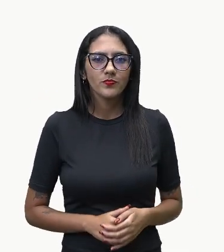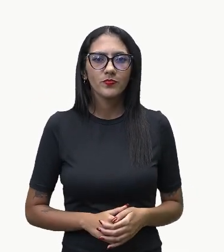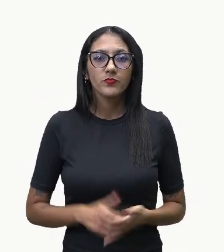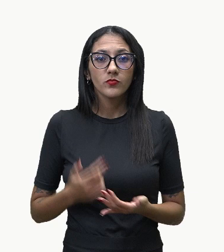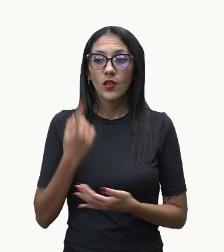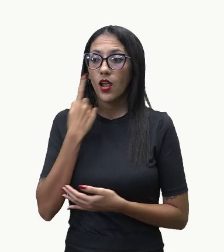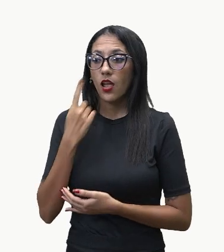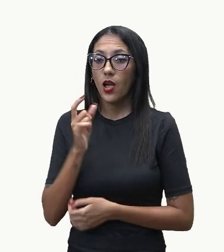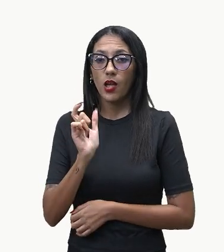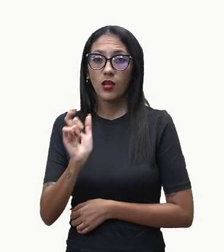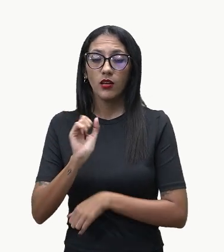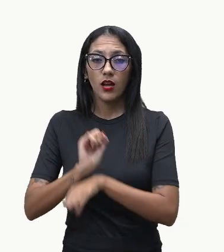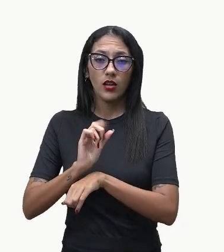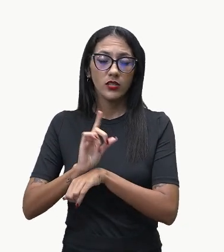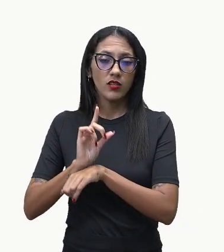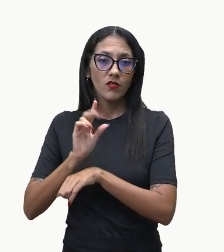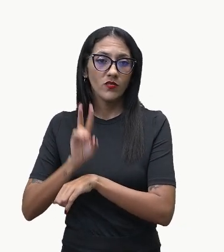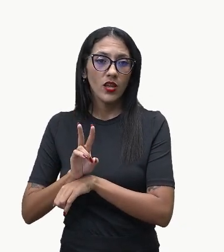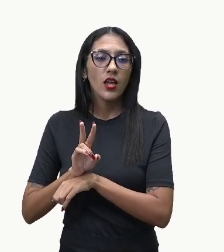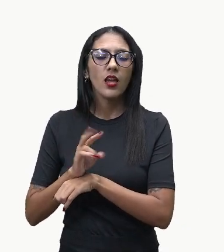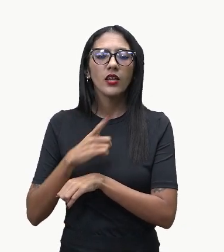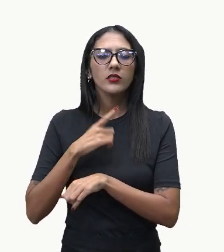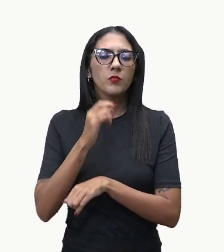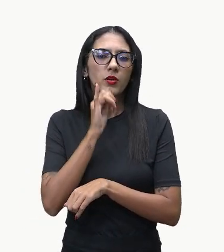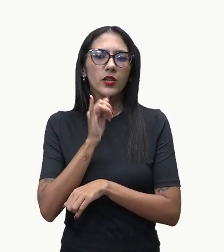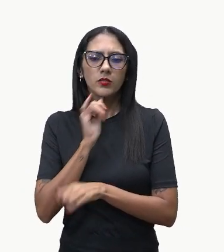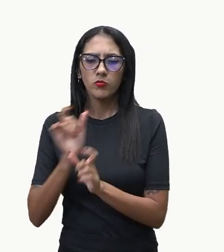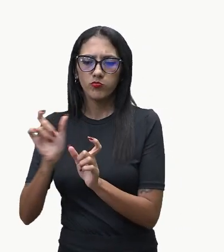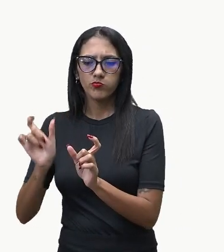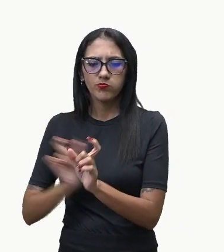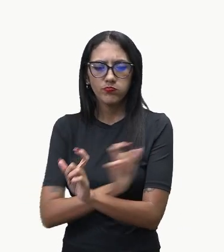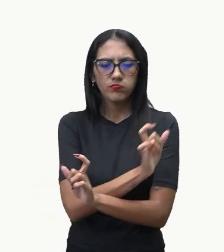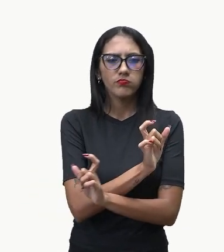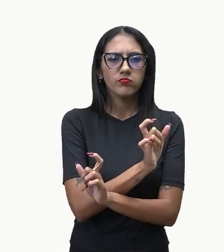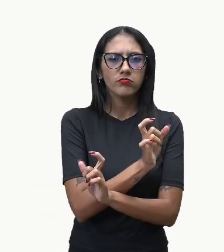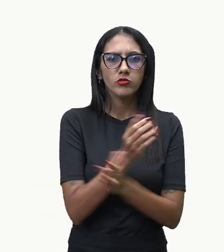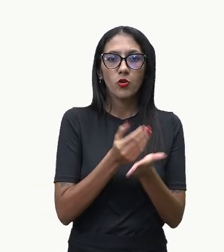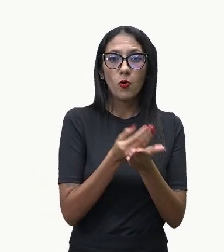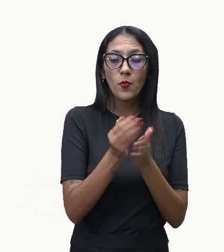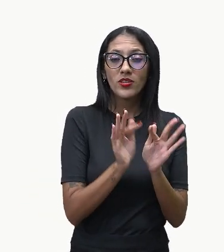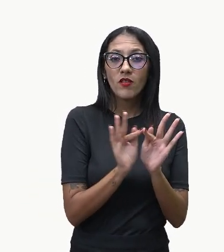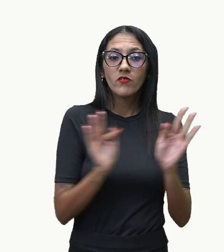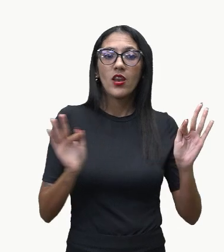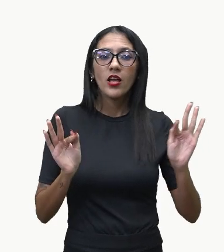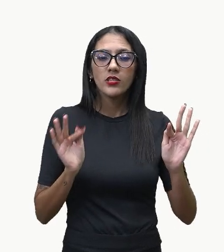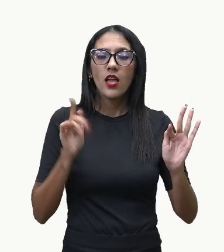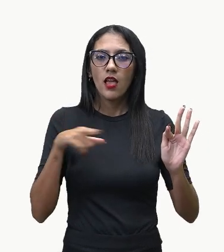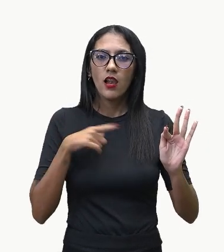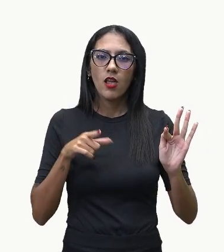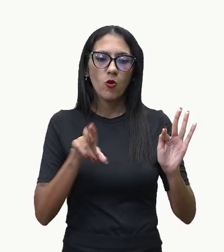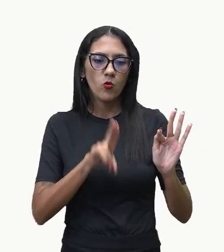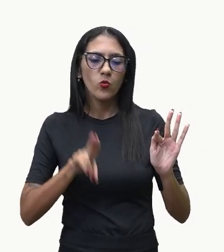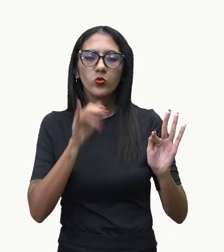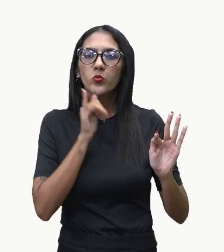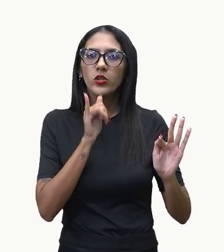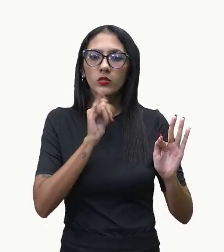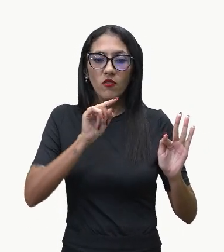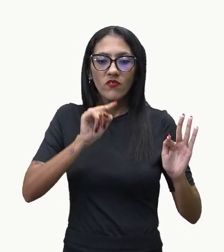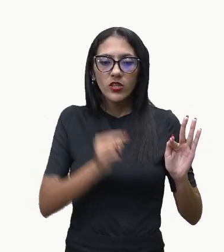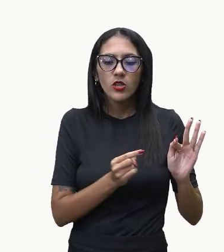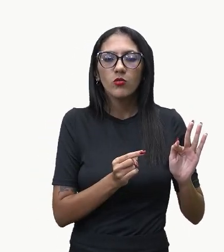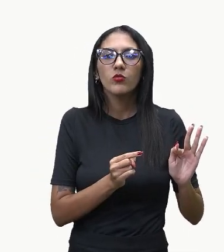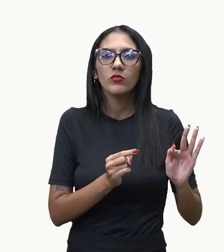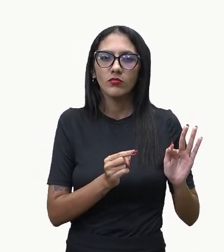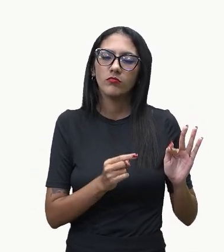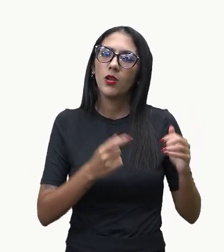advérbio está deslocado para o começo da frase, é uma das regras de uso da vírgula, né? Eu tenho que marcar